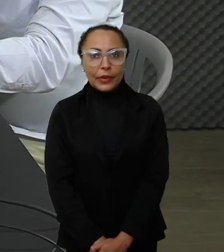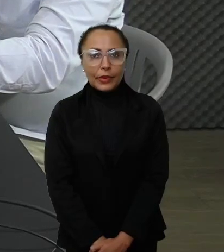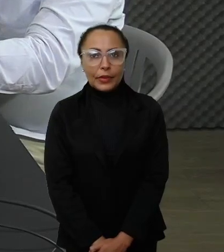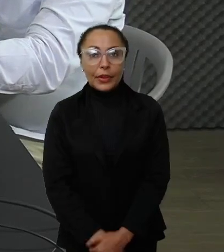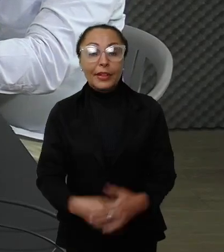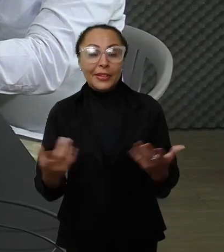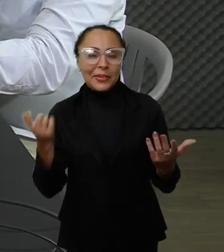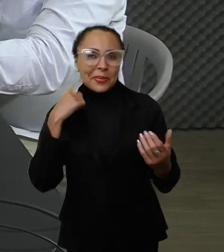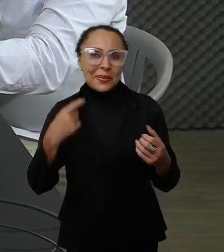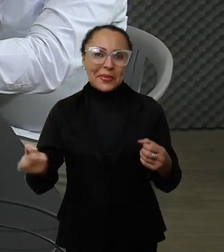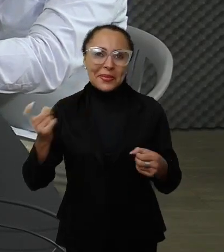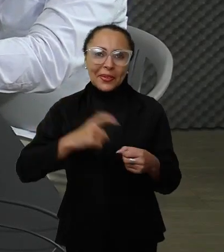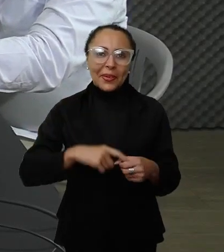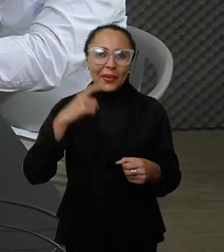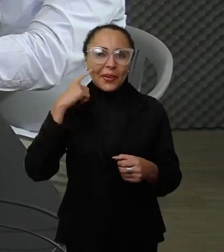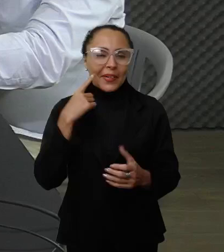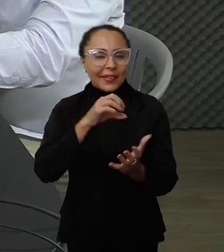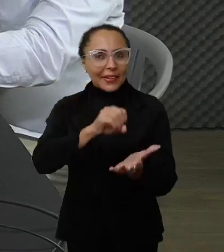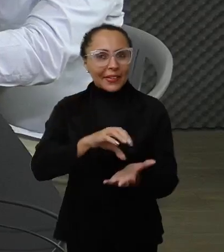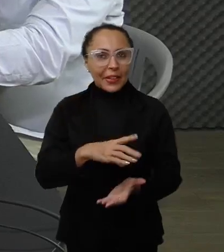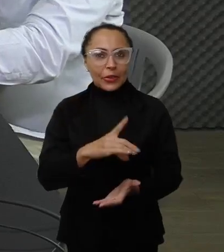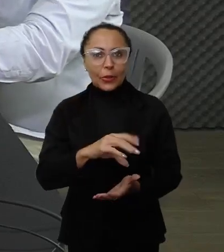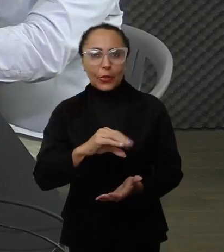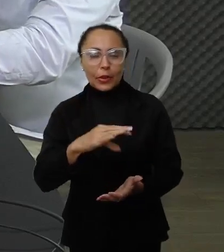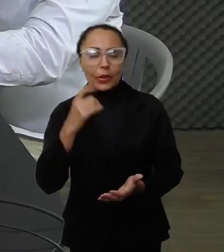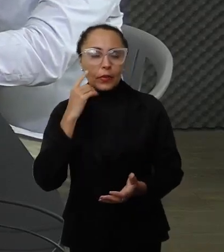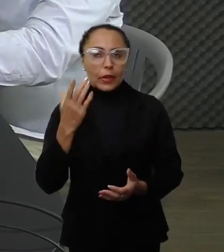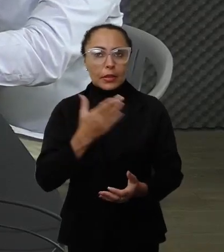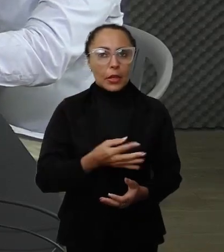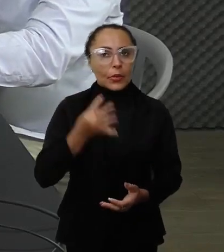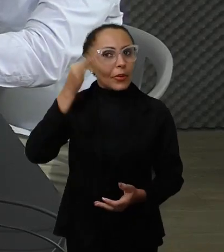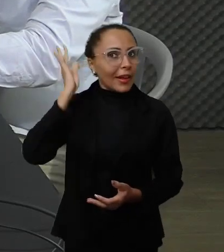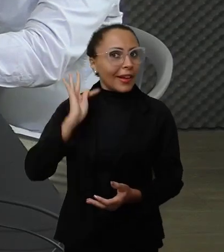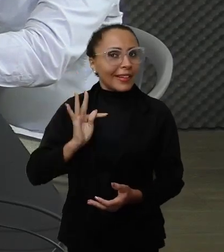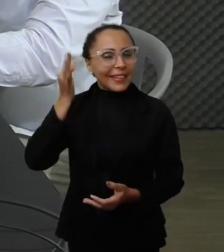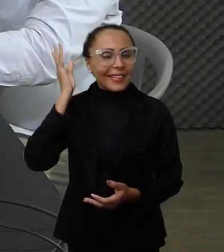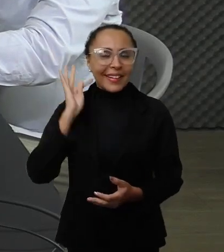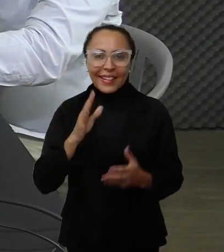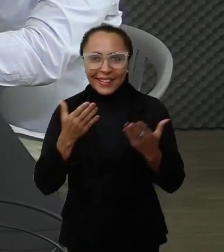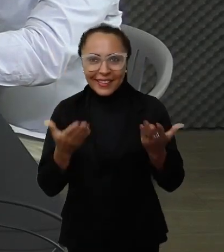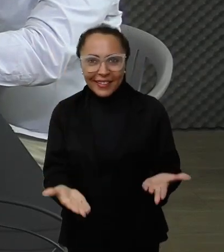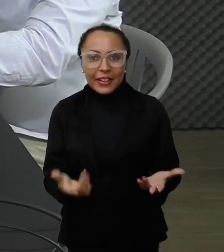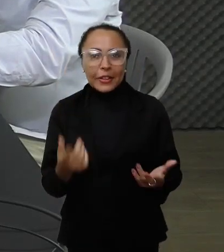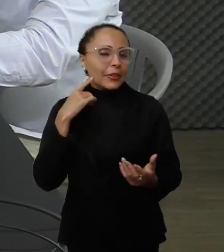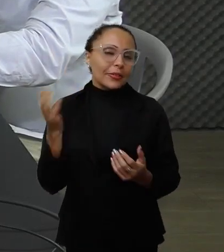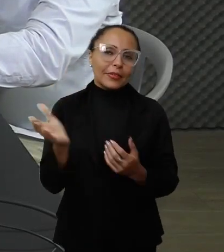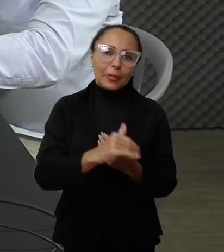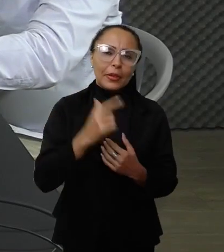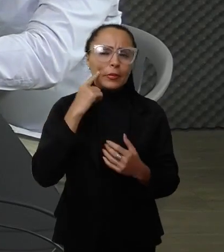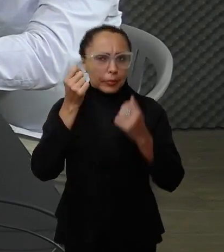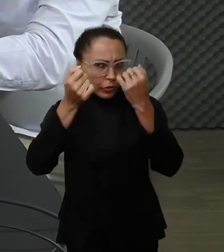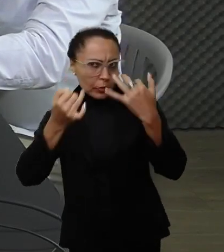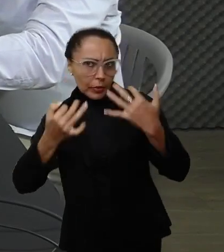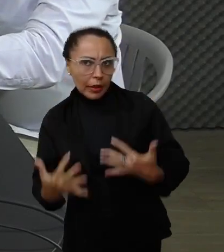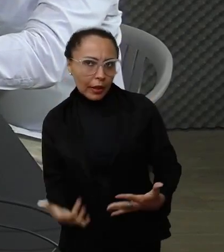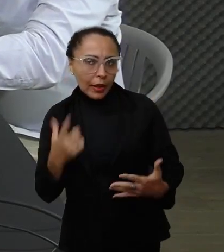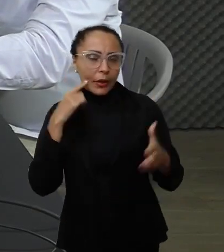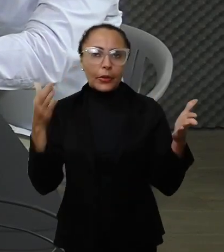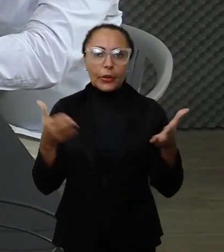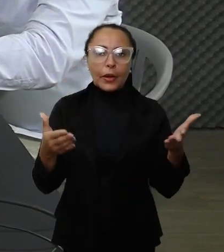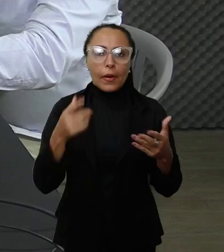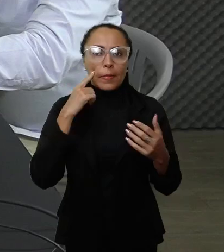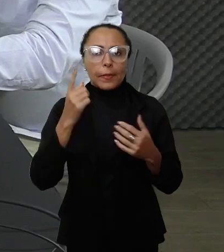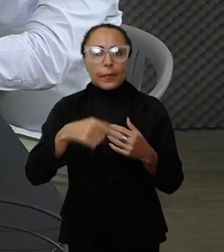Estamos de volta com o Educadoc. Eu conversando com Thalita Marques. Thalita, vamos lá. Fala especificamente